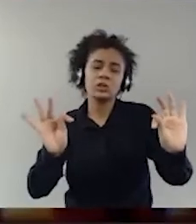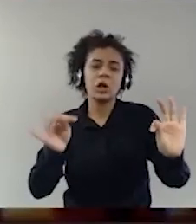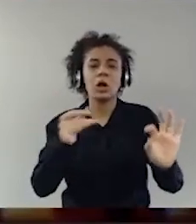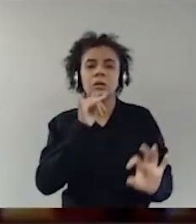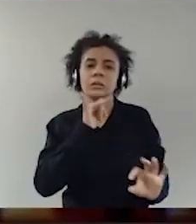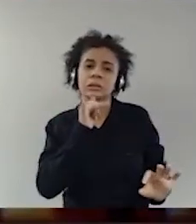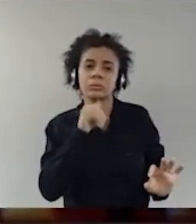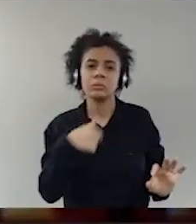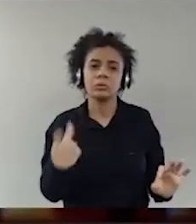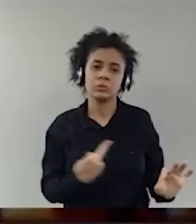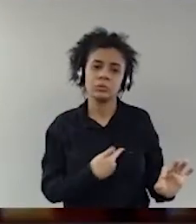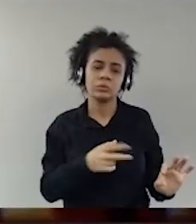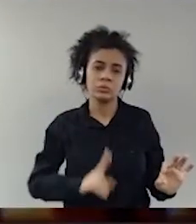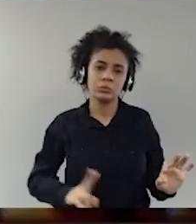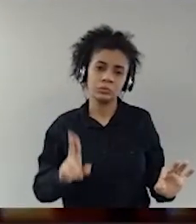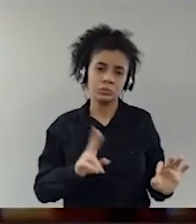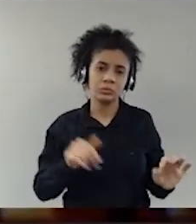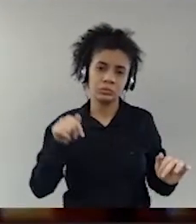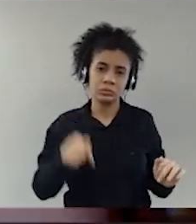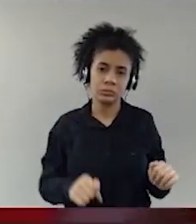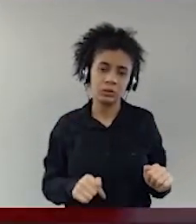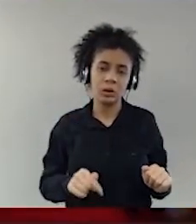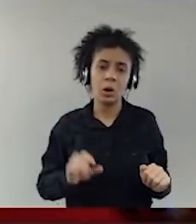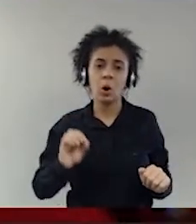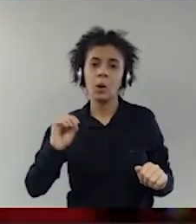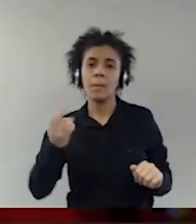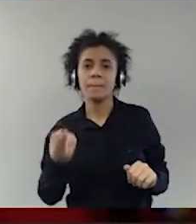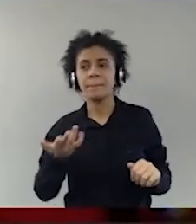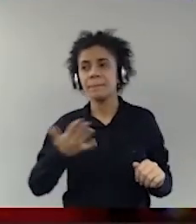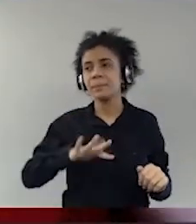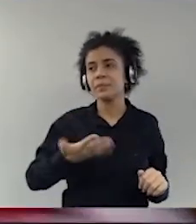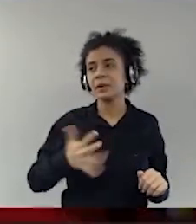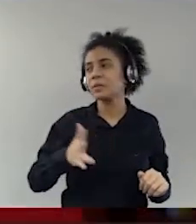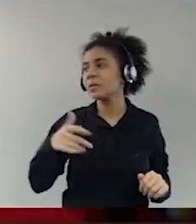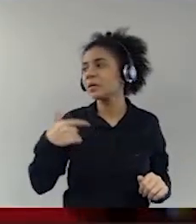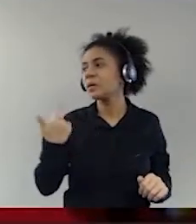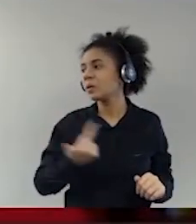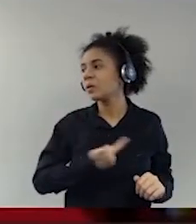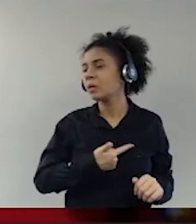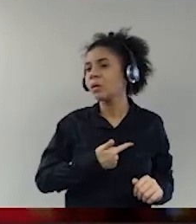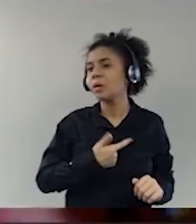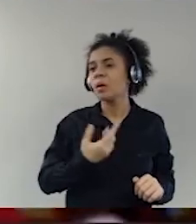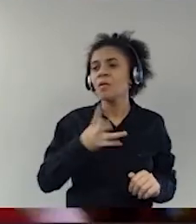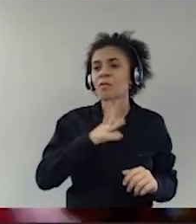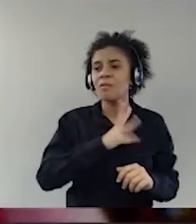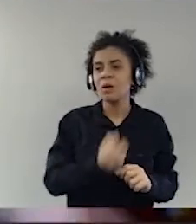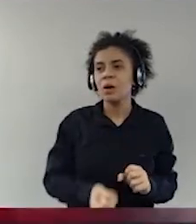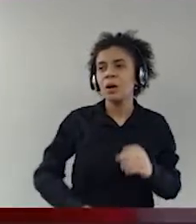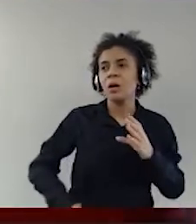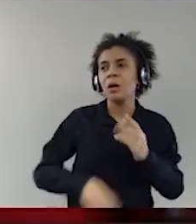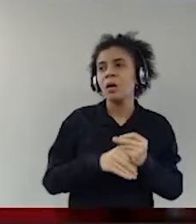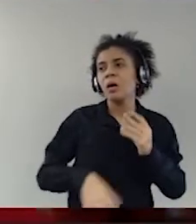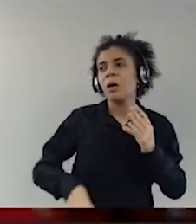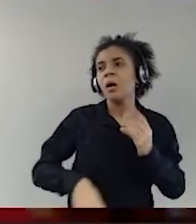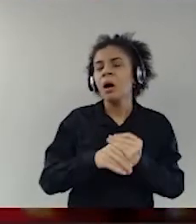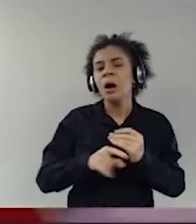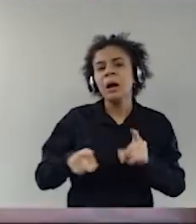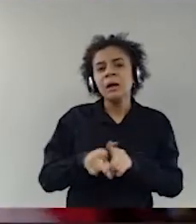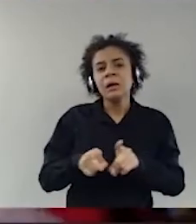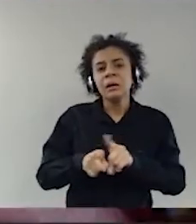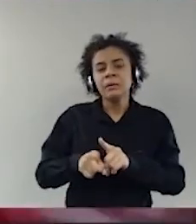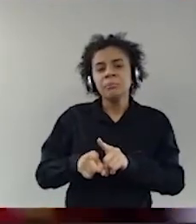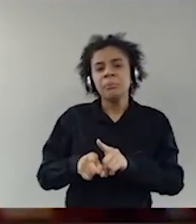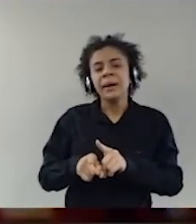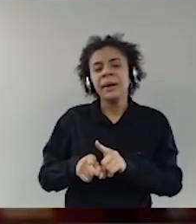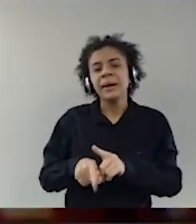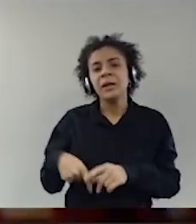como essa que nós estamos utilizando aqui, ou talvez aquilo que nós vamos incrementar no que nós vamos carregar